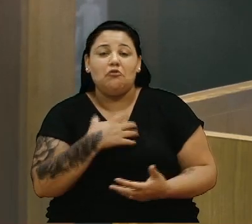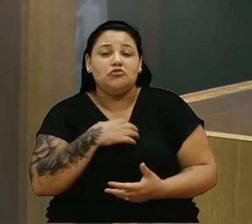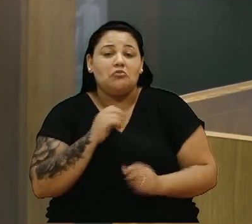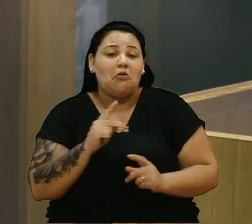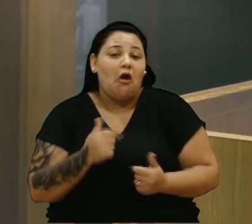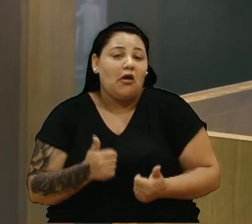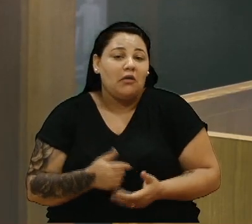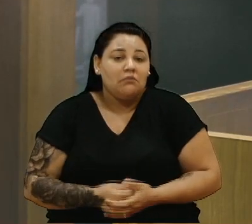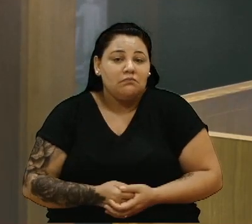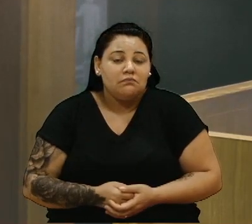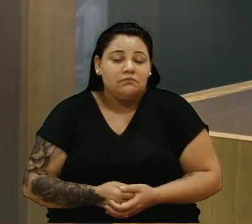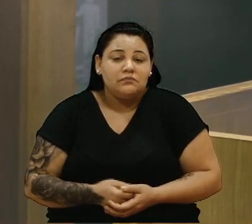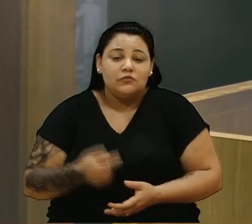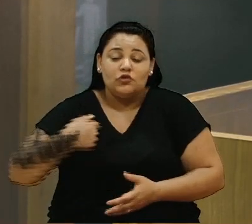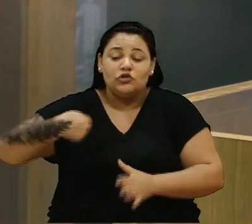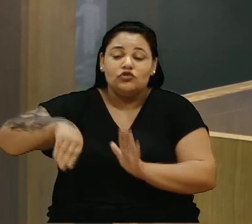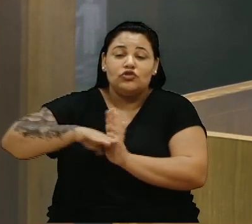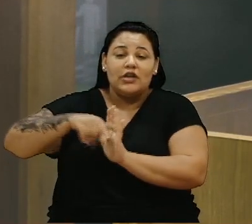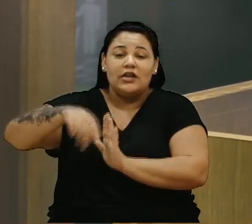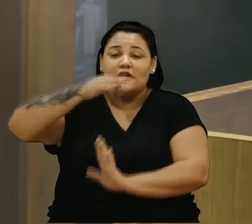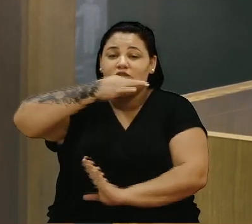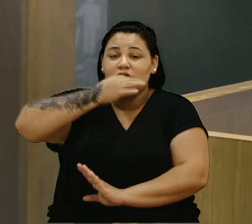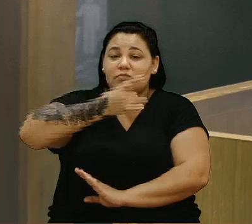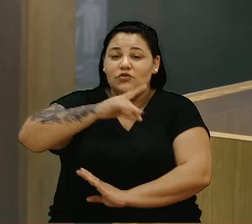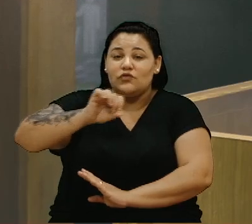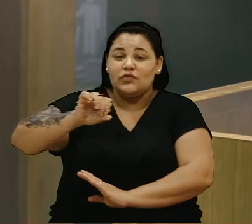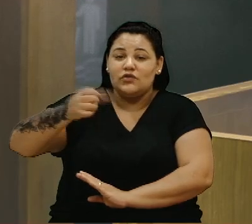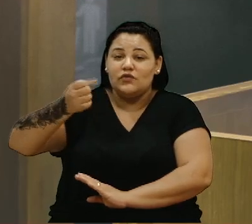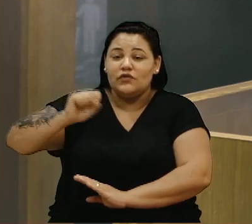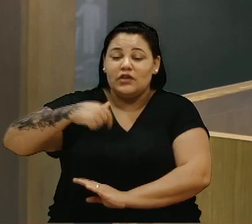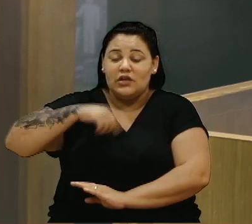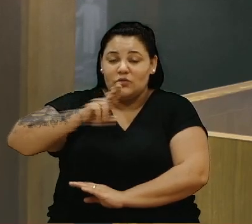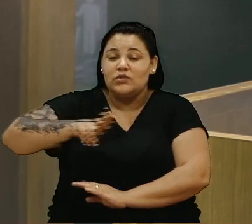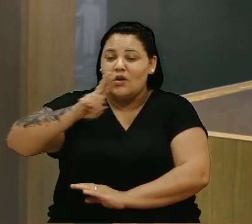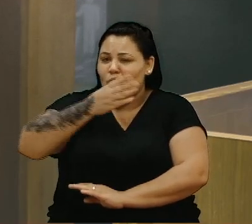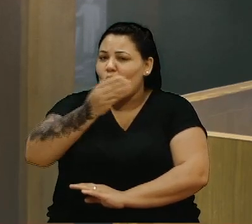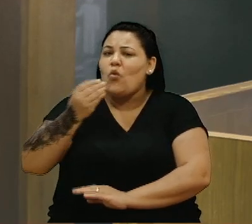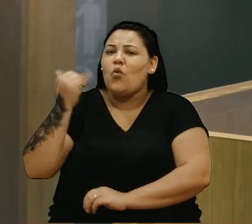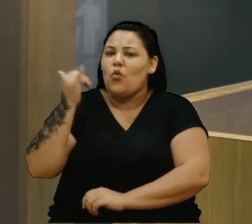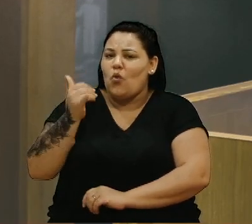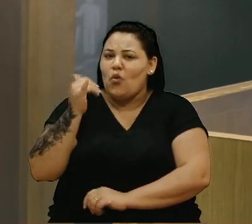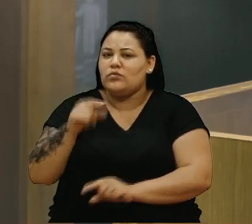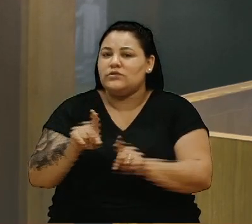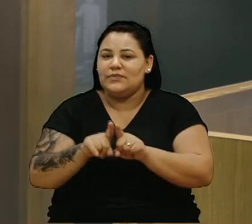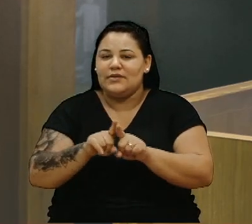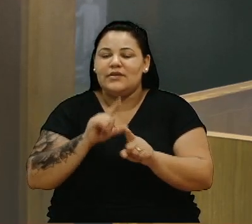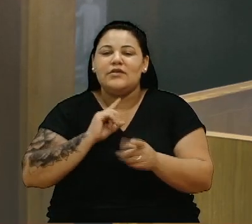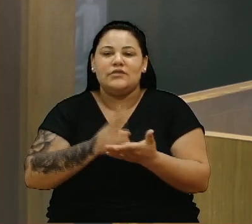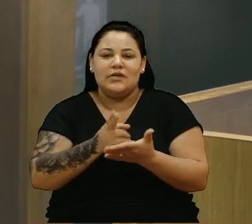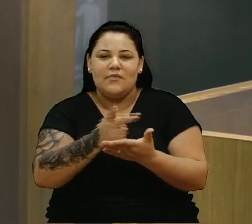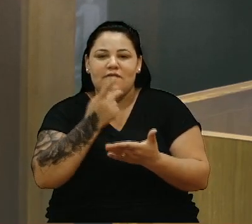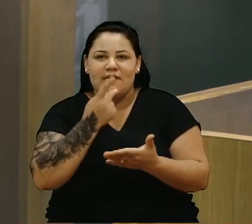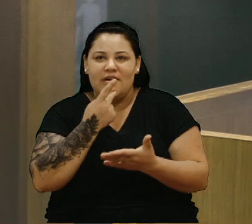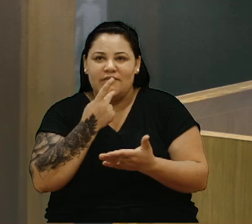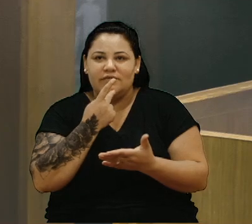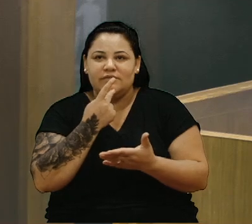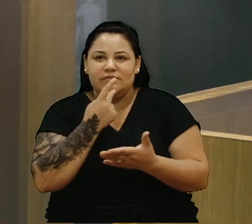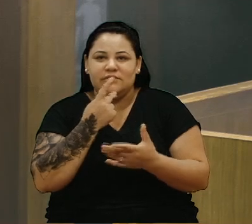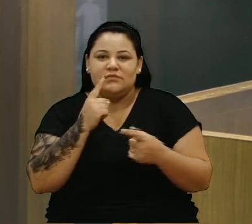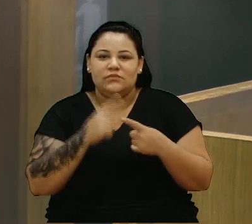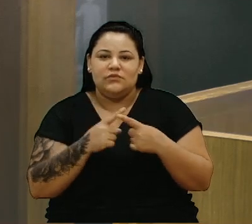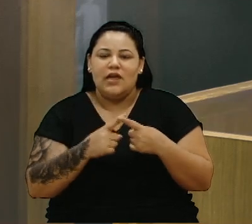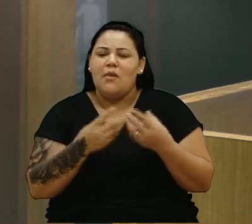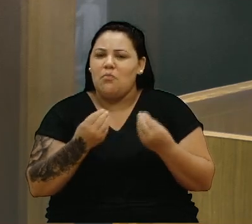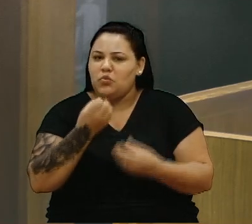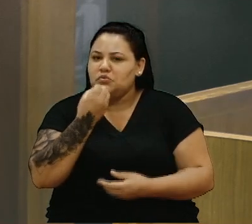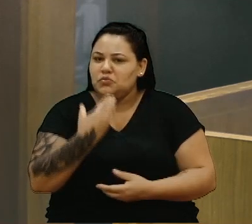Quando eu cheguei aqui em 98, eu usei bastante o transporte público e eu sempre elogiava porque era muito bom.